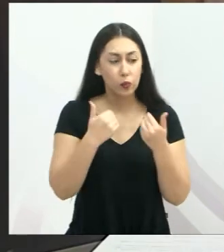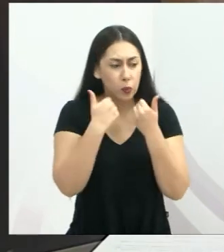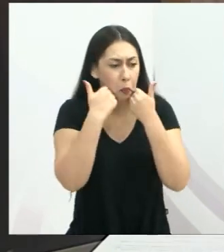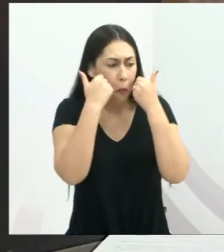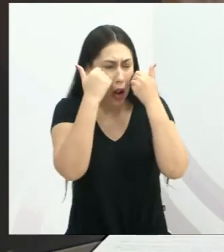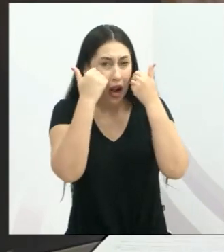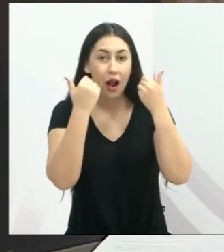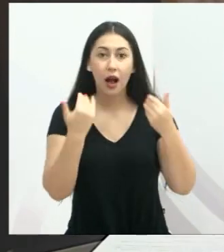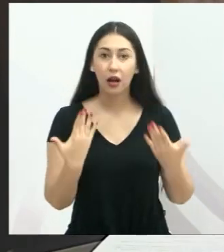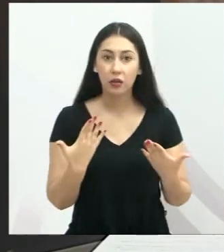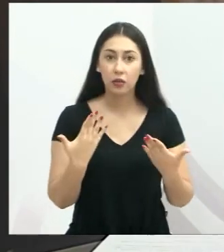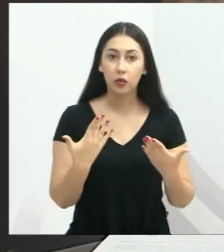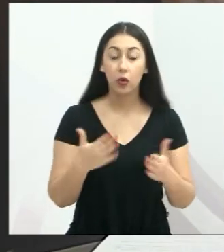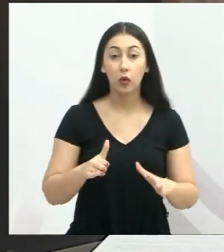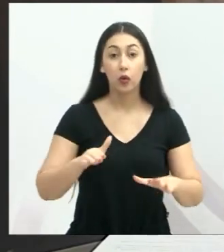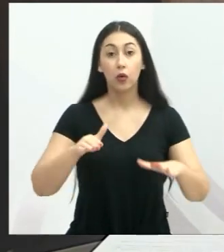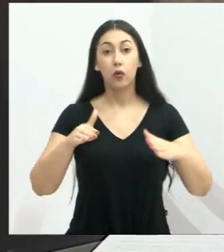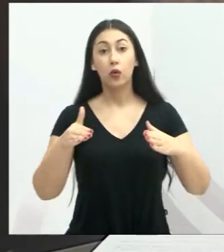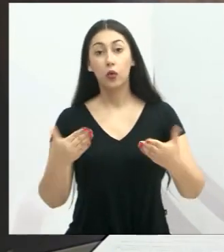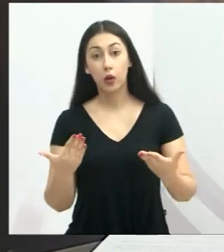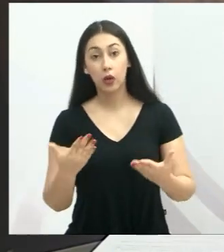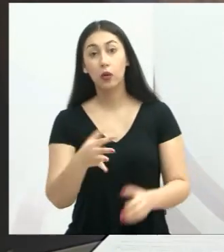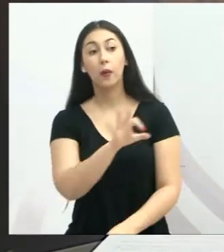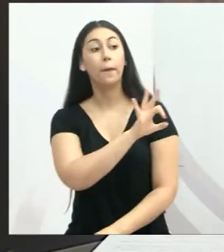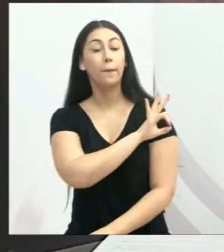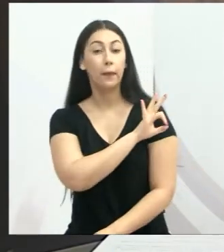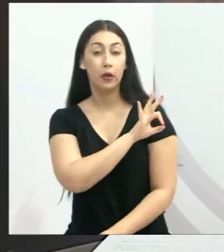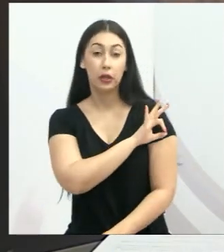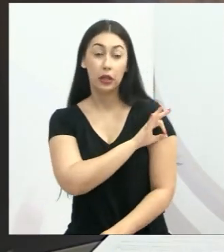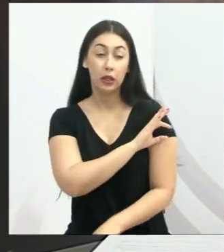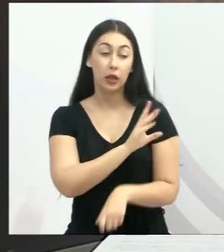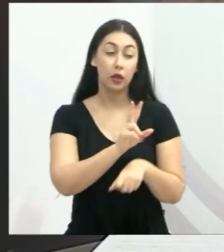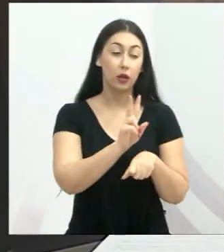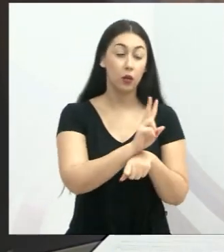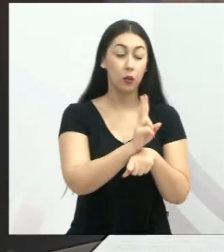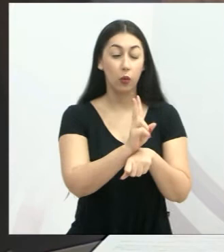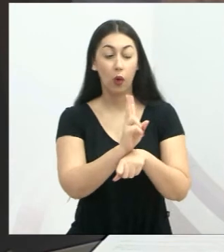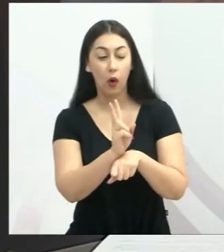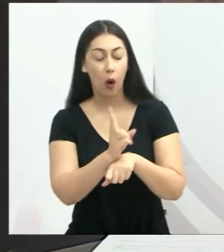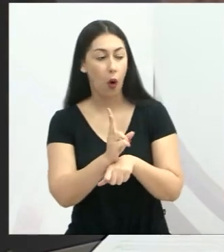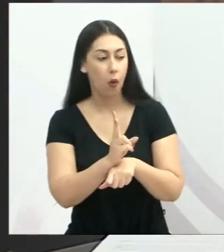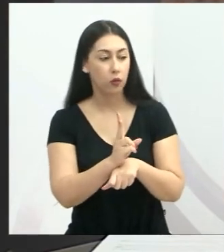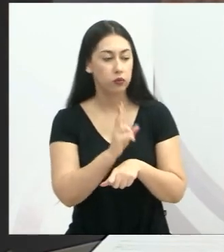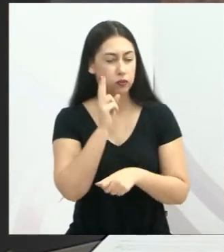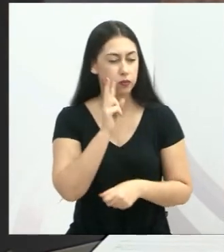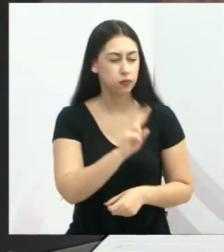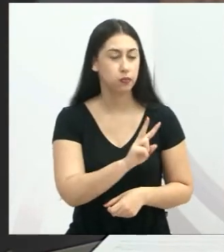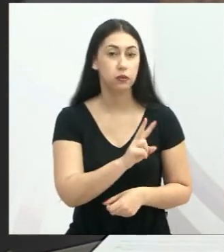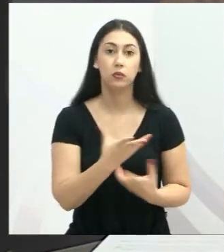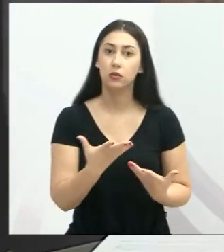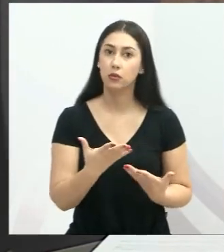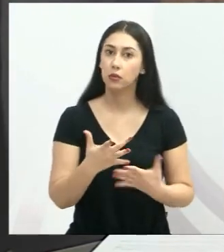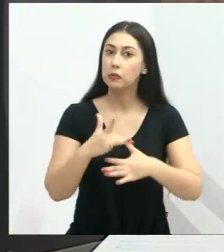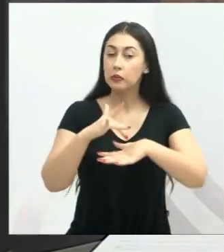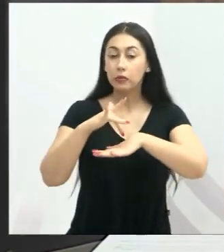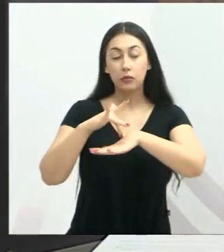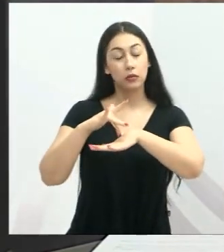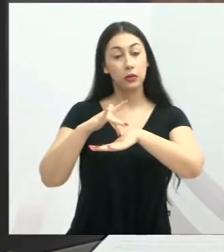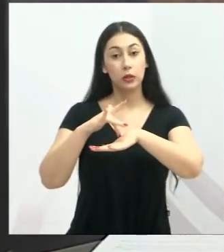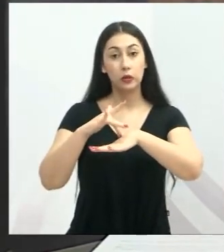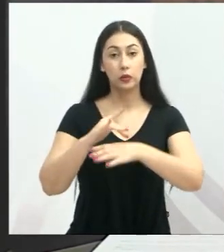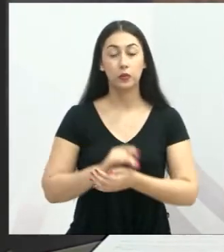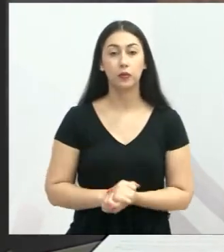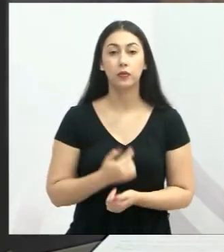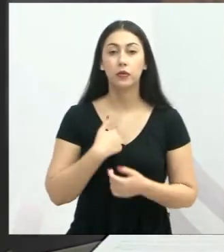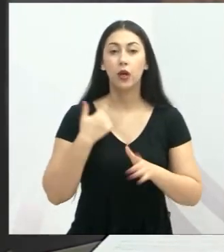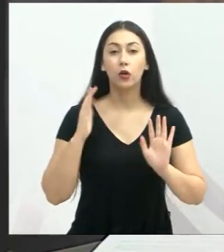humilhados durante certas abordagens da fiscalização. Isso daí é um absurdo. Já